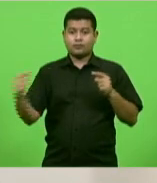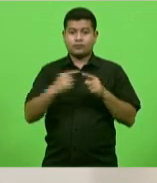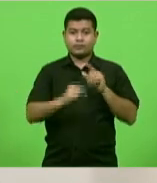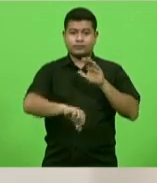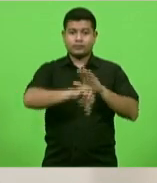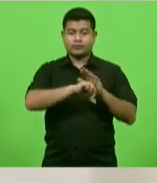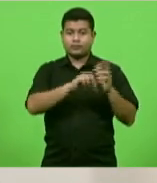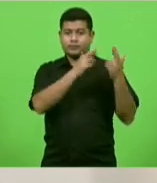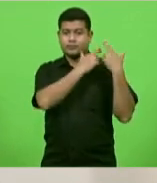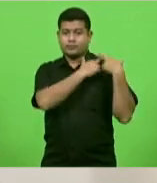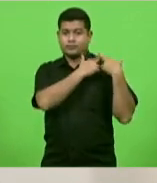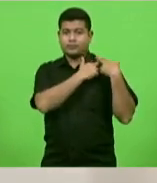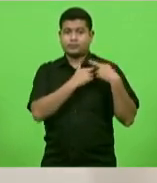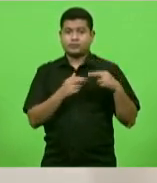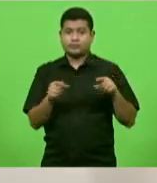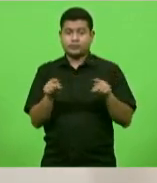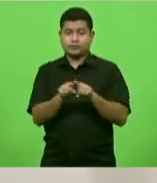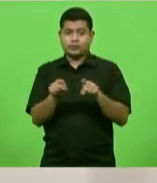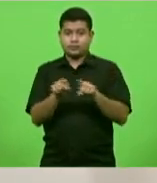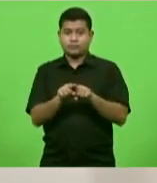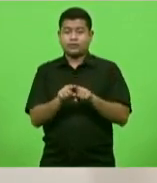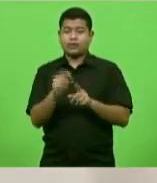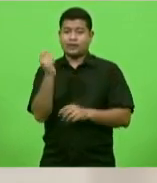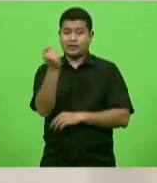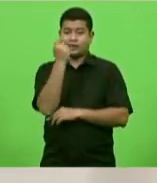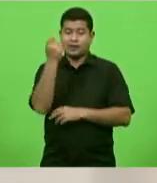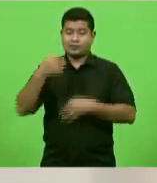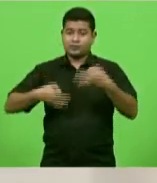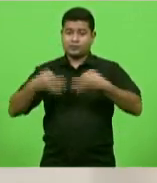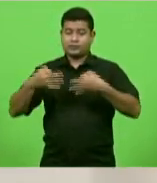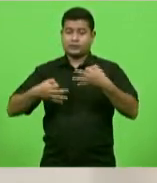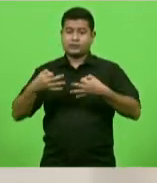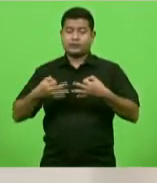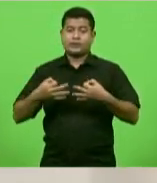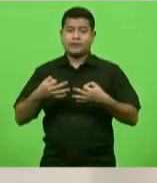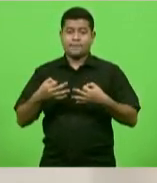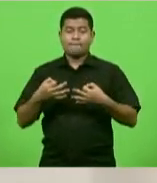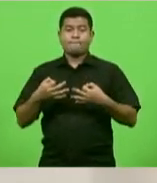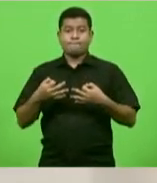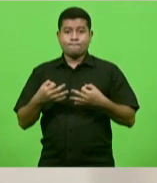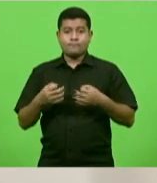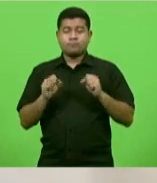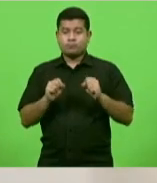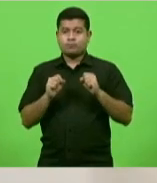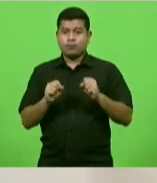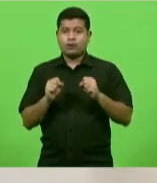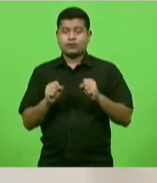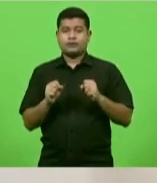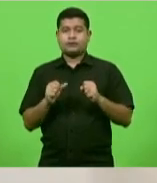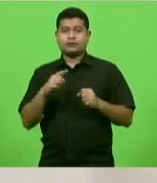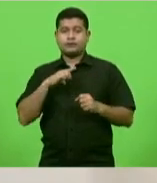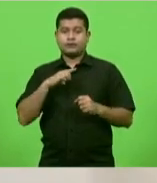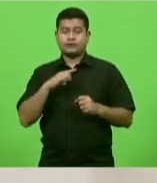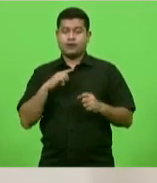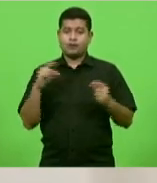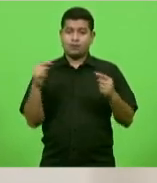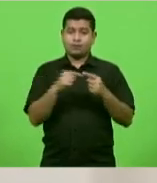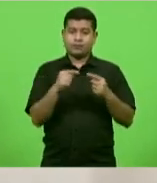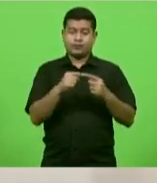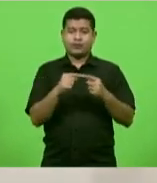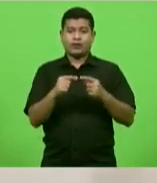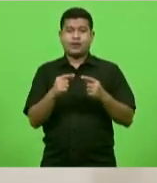responsabilidade e que seja ainda de tamanha gravidade jurídica que possa vir a ser qualificado como atentatório